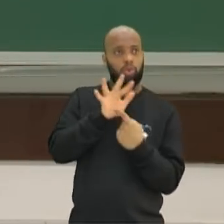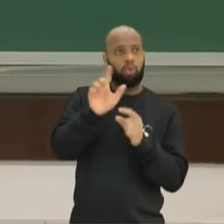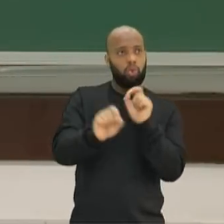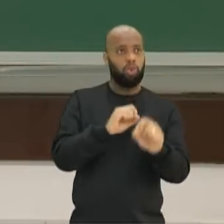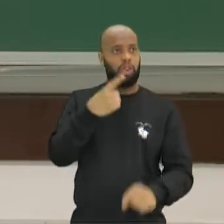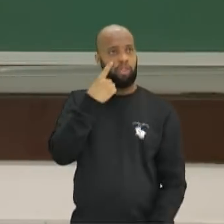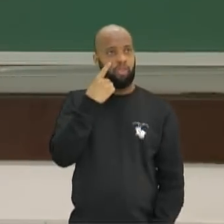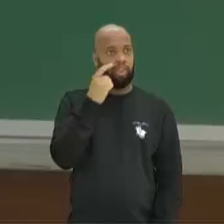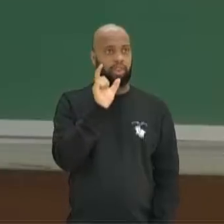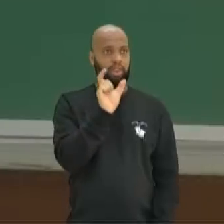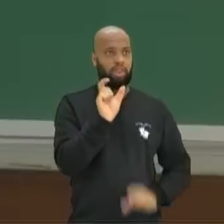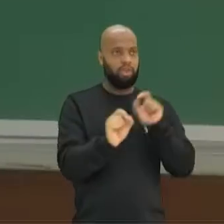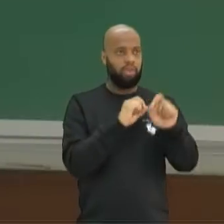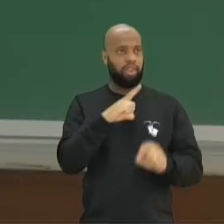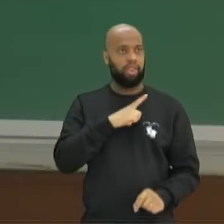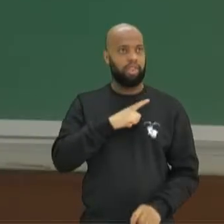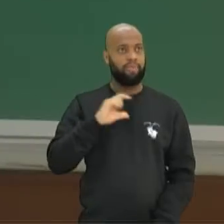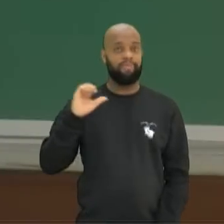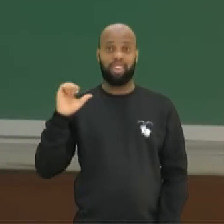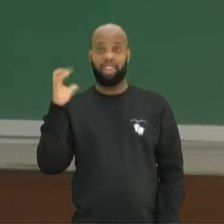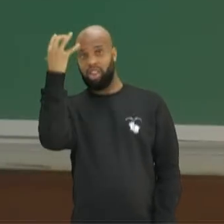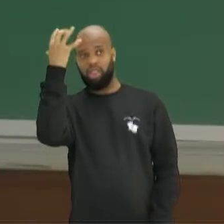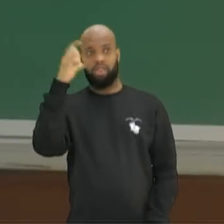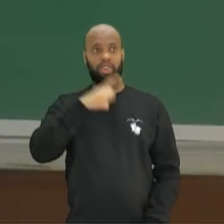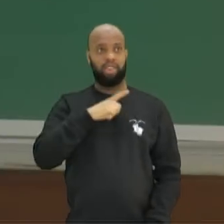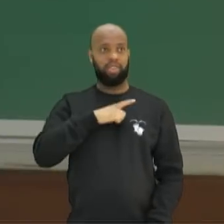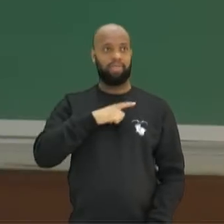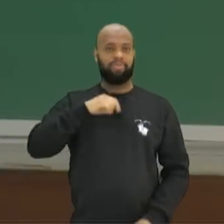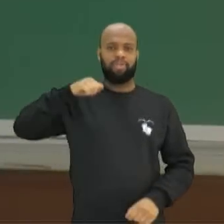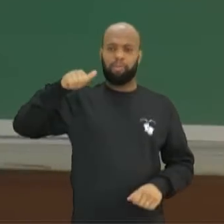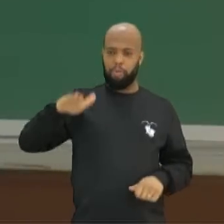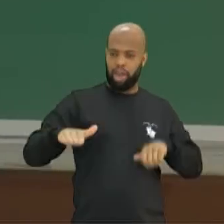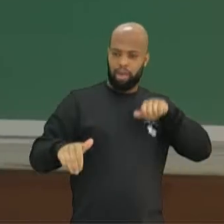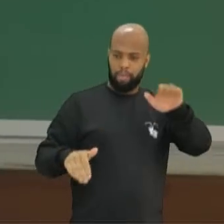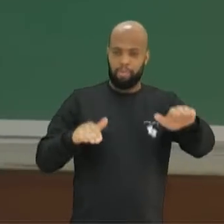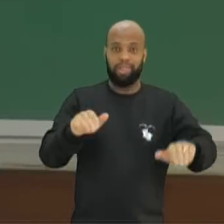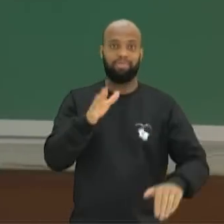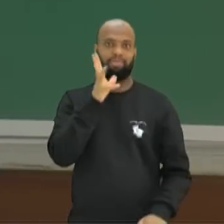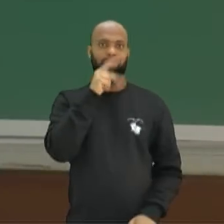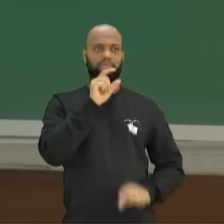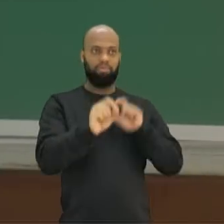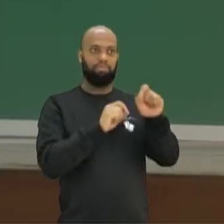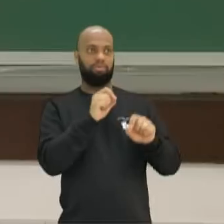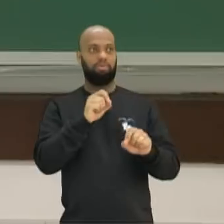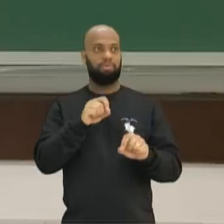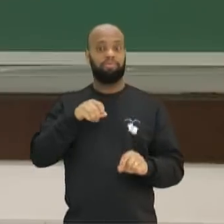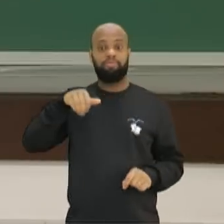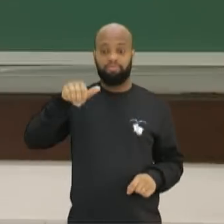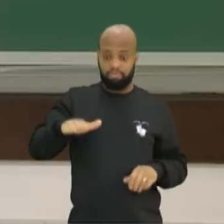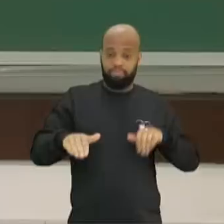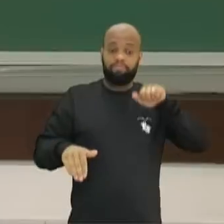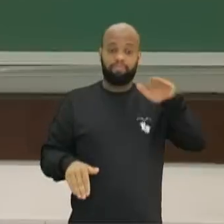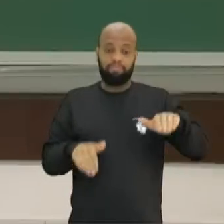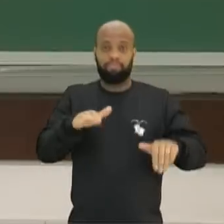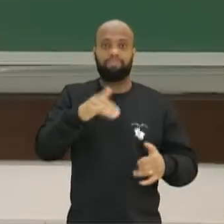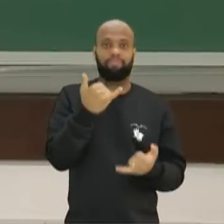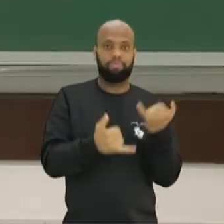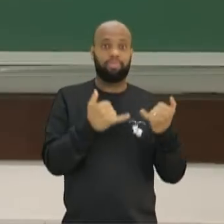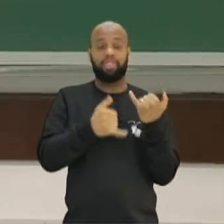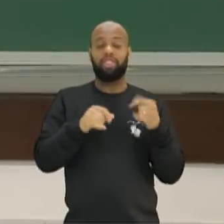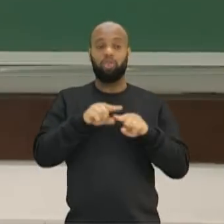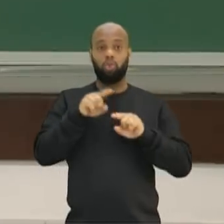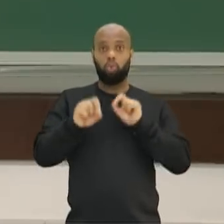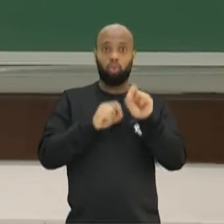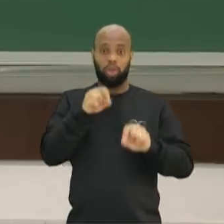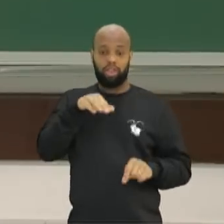utiliza a acontecer a largos passos, uma ideia de que isso está indo muito